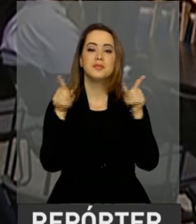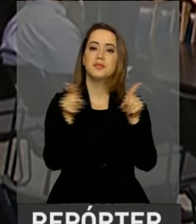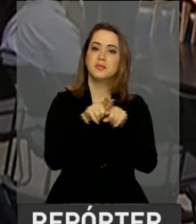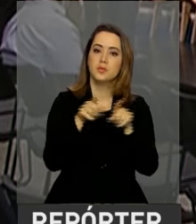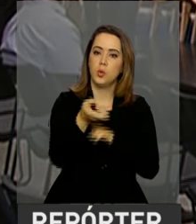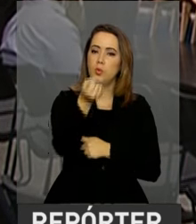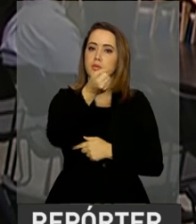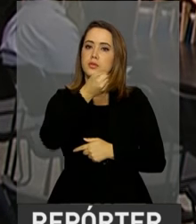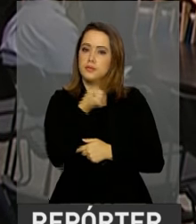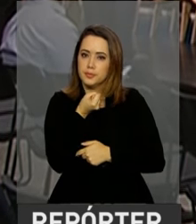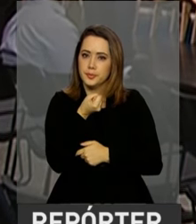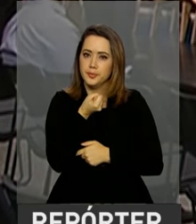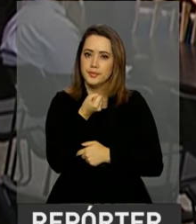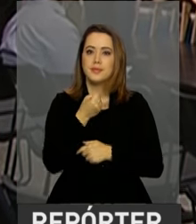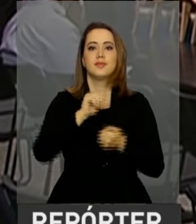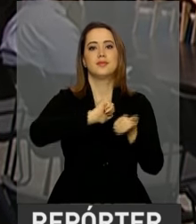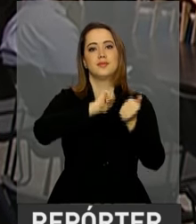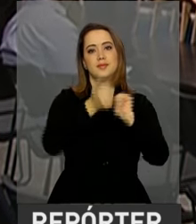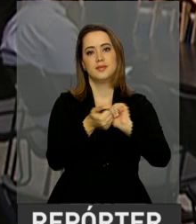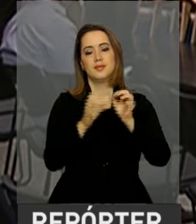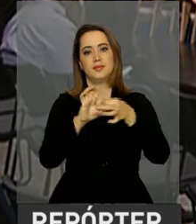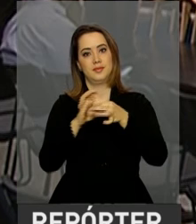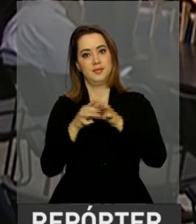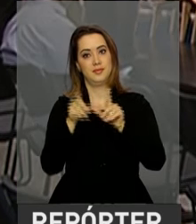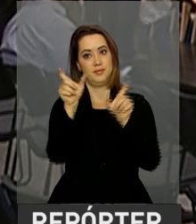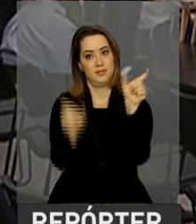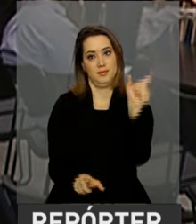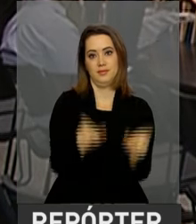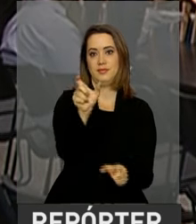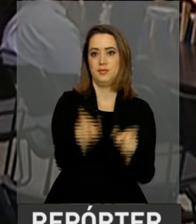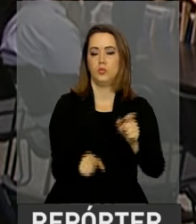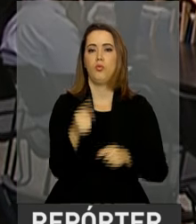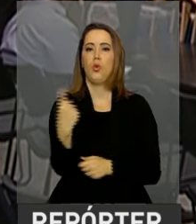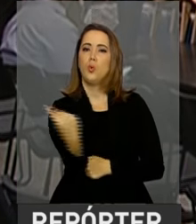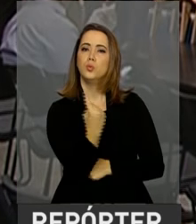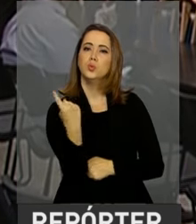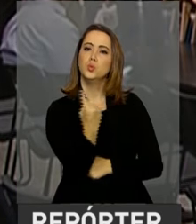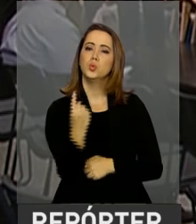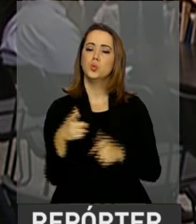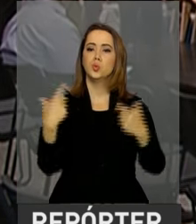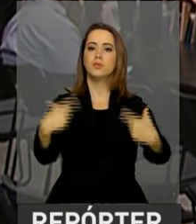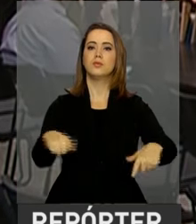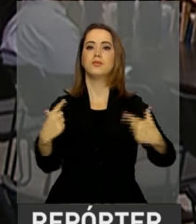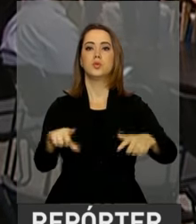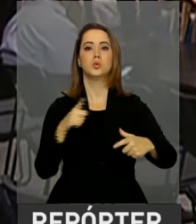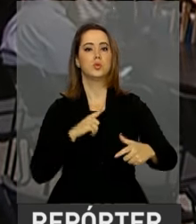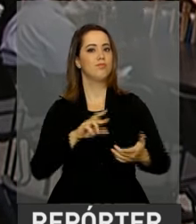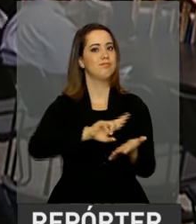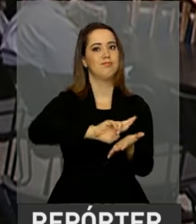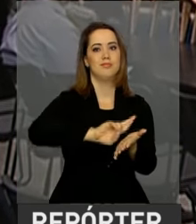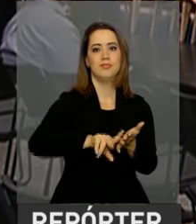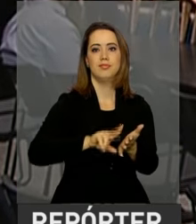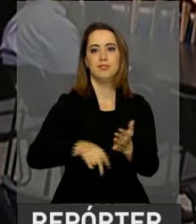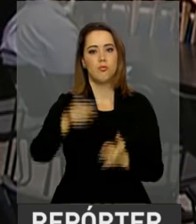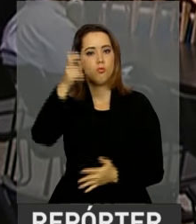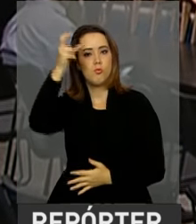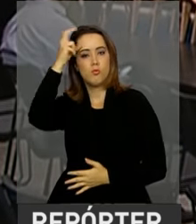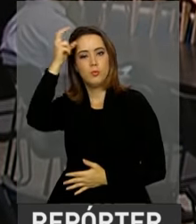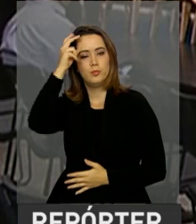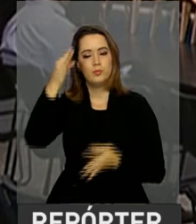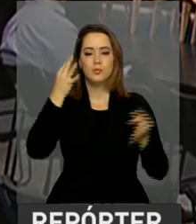atletas olímpicos. Além de ser um local que reúne num só espaço cultura, turismo e esporte, a Casa Brasil também